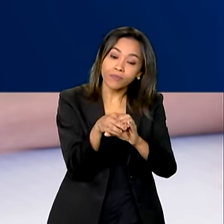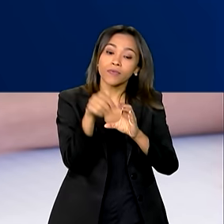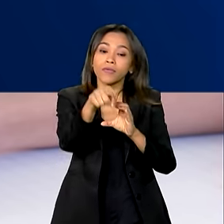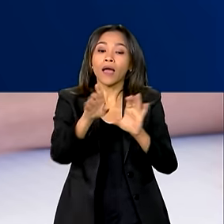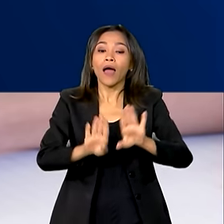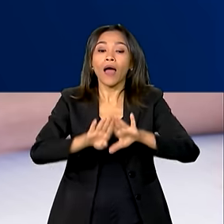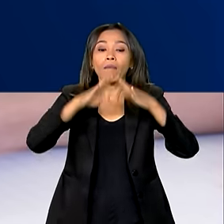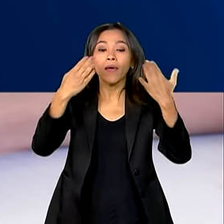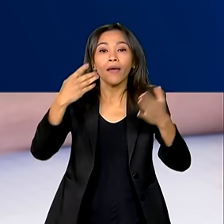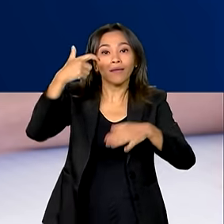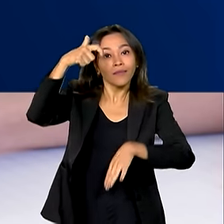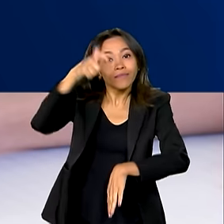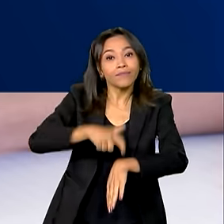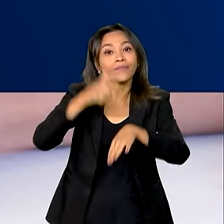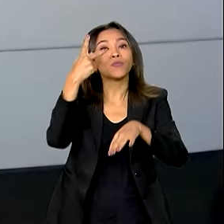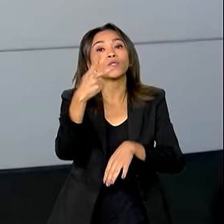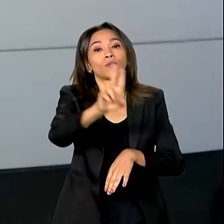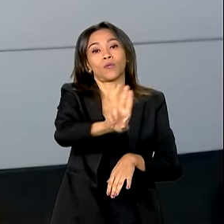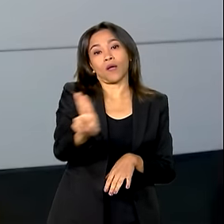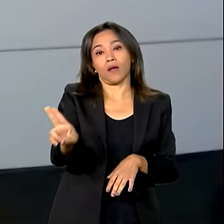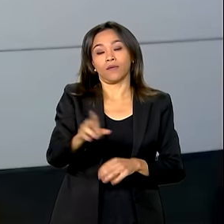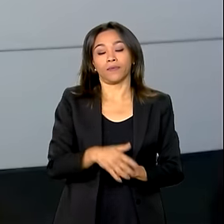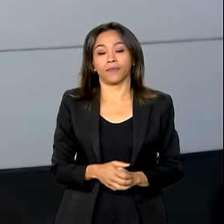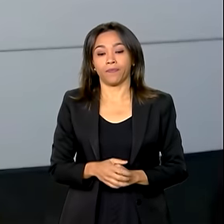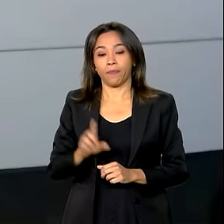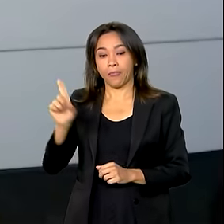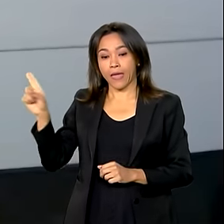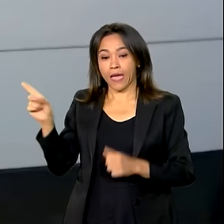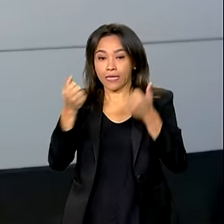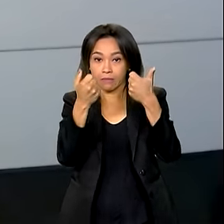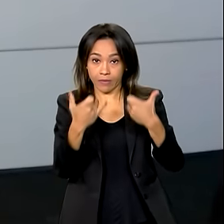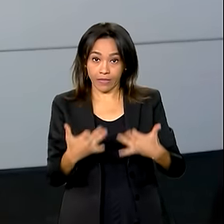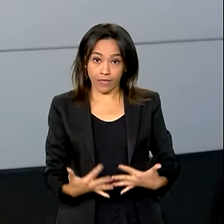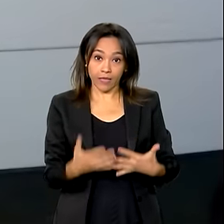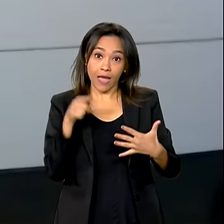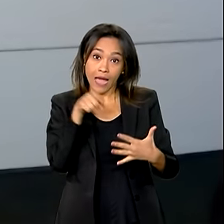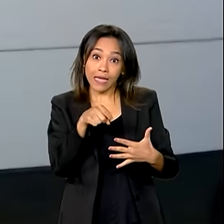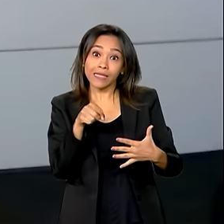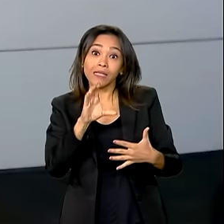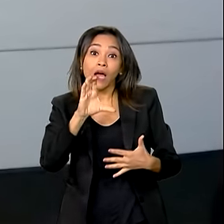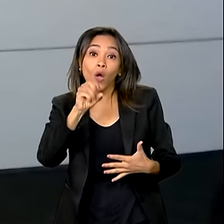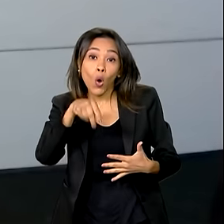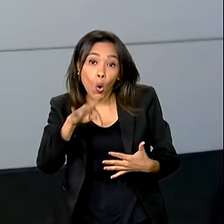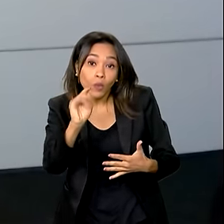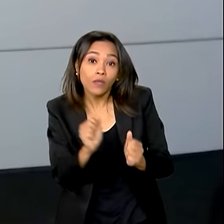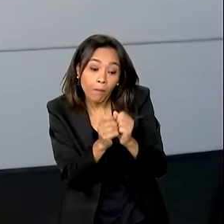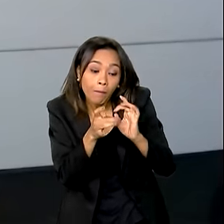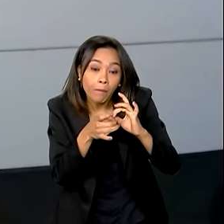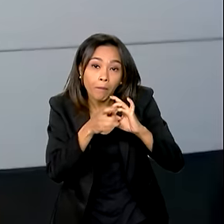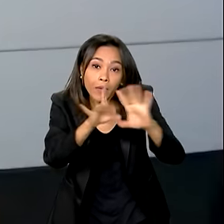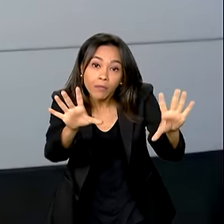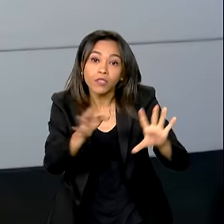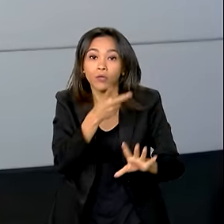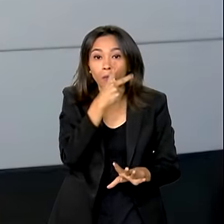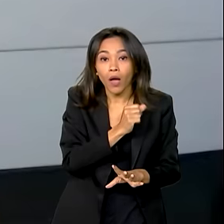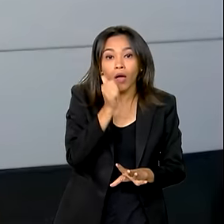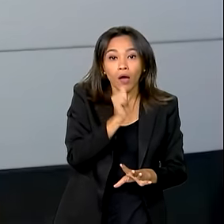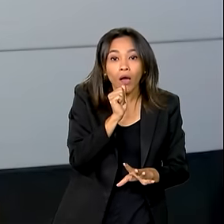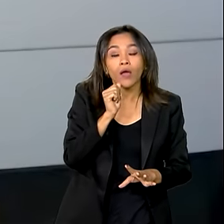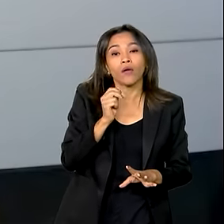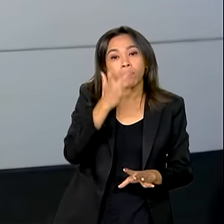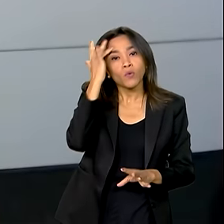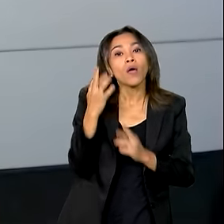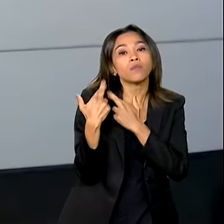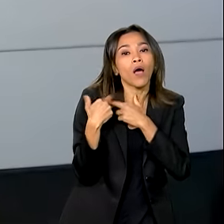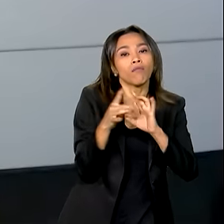aberta automaticamente em seu nome. A partir do momento que essa conta ela está autorizada com o consentimento dos pais, o estudante